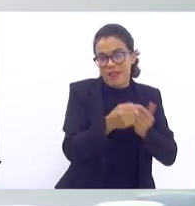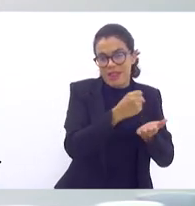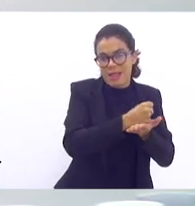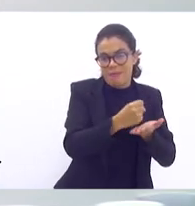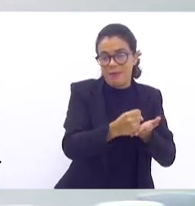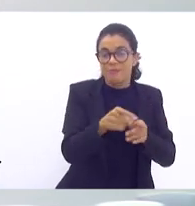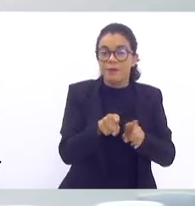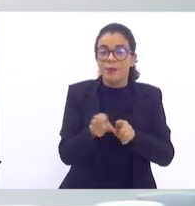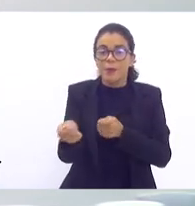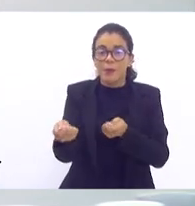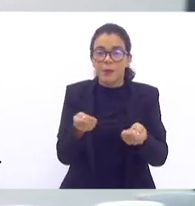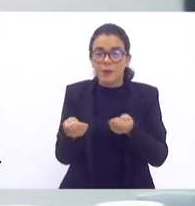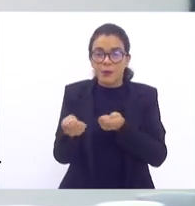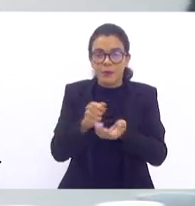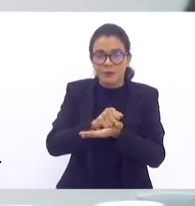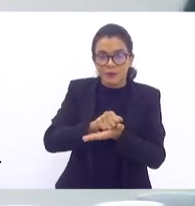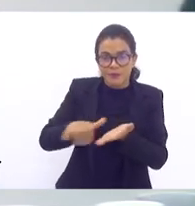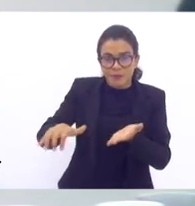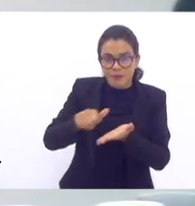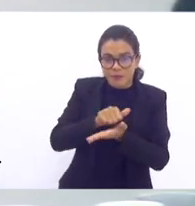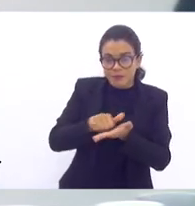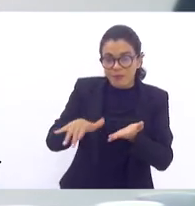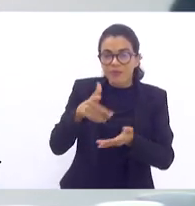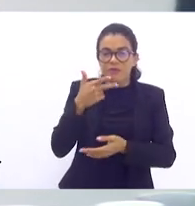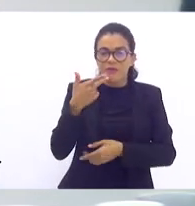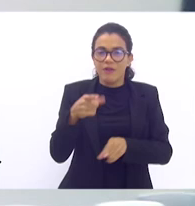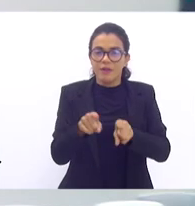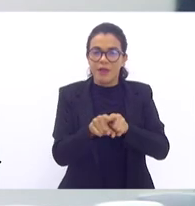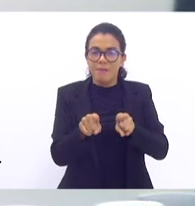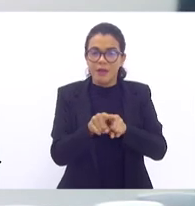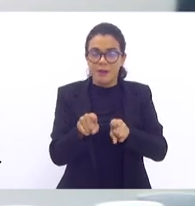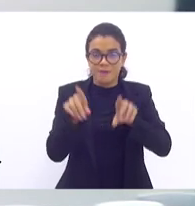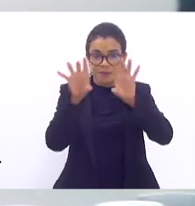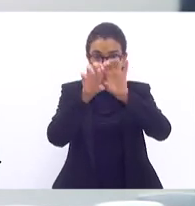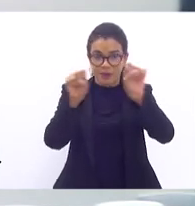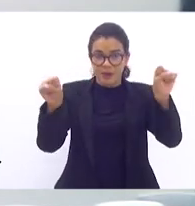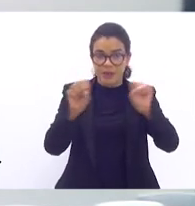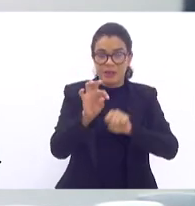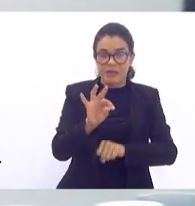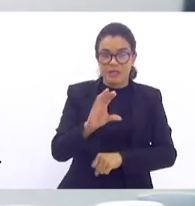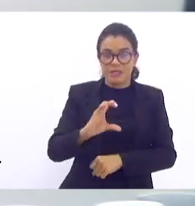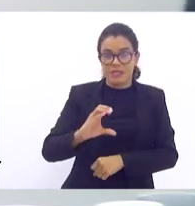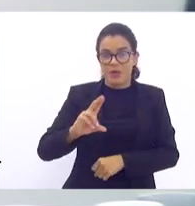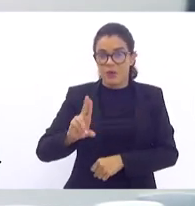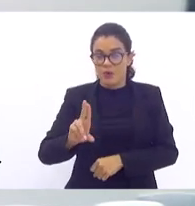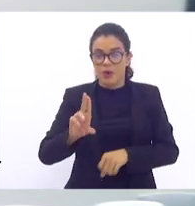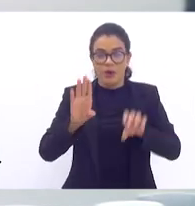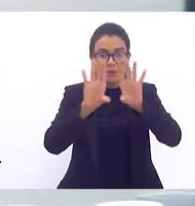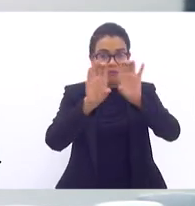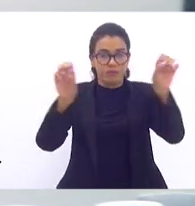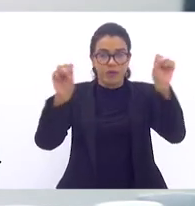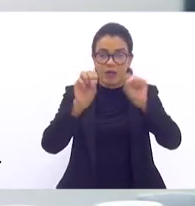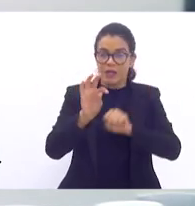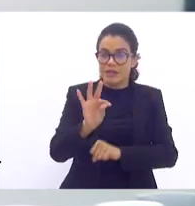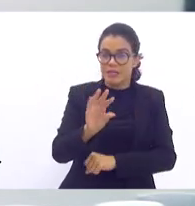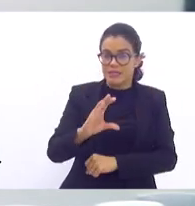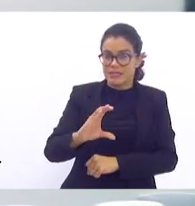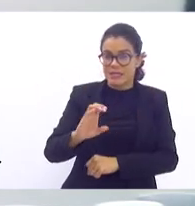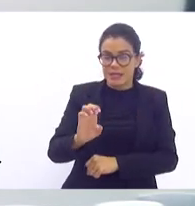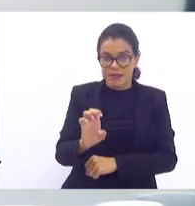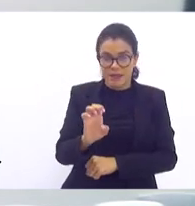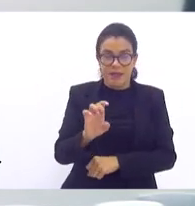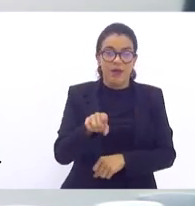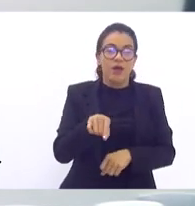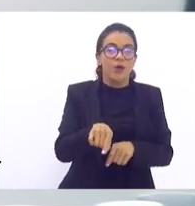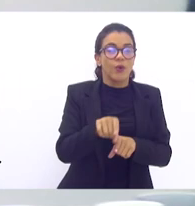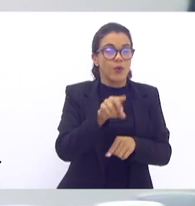de despesas que eu citei aqui outra coisa foi espalhado aqui no TCU e no TCE o TCE Tribunal de Contas do